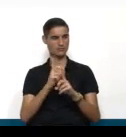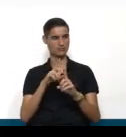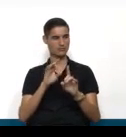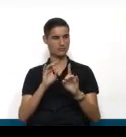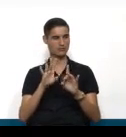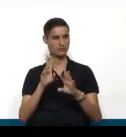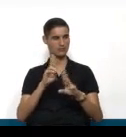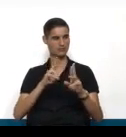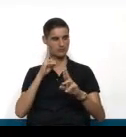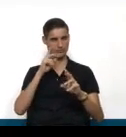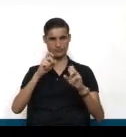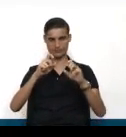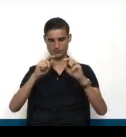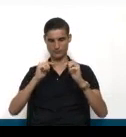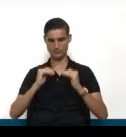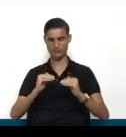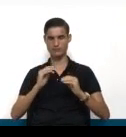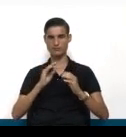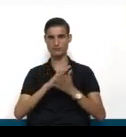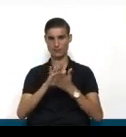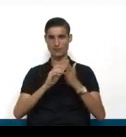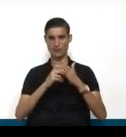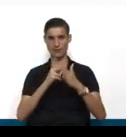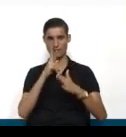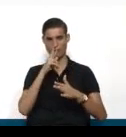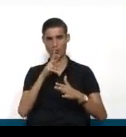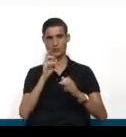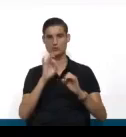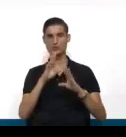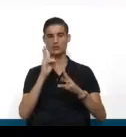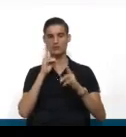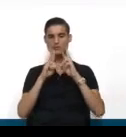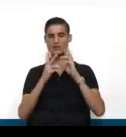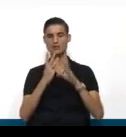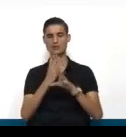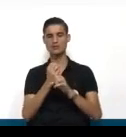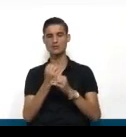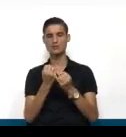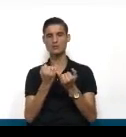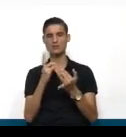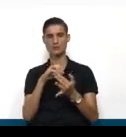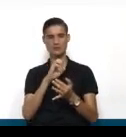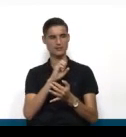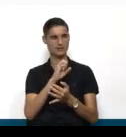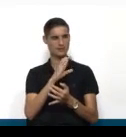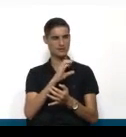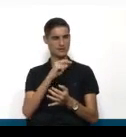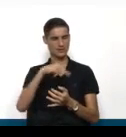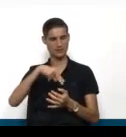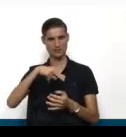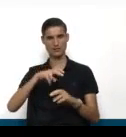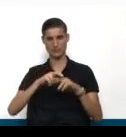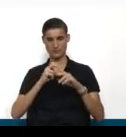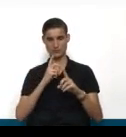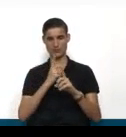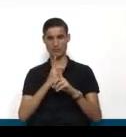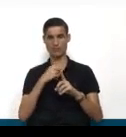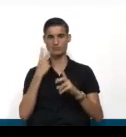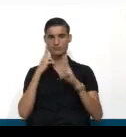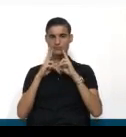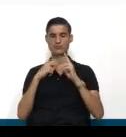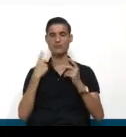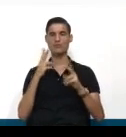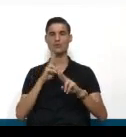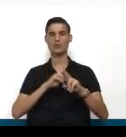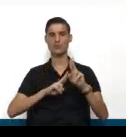solução, considerando que não teve nenhuma força, basta encontrar o valor desse Cn, e para encontrar esse Cn, a gente